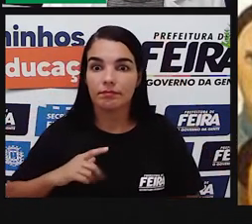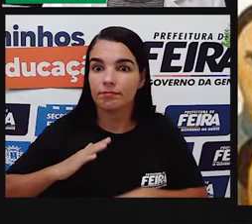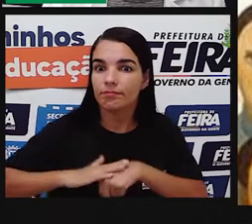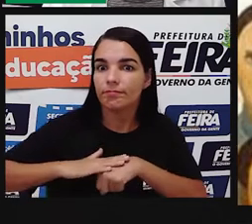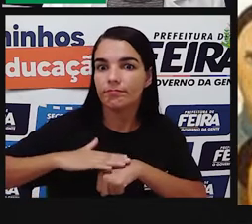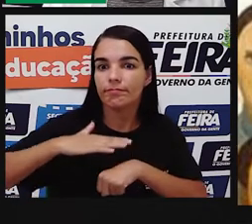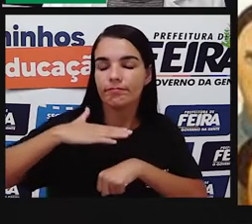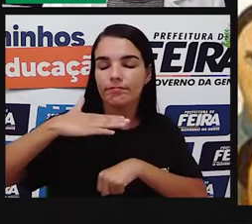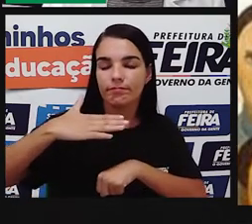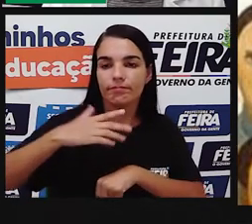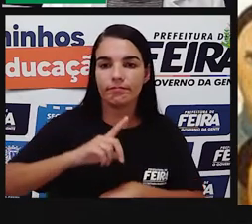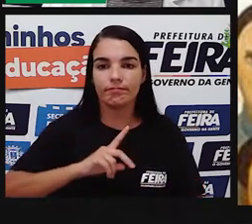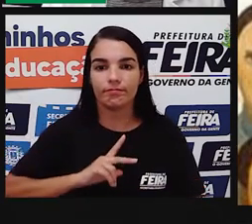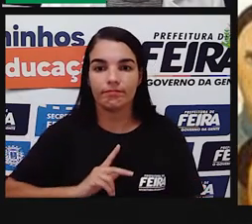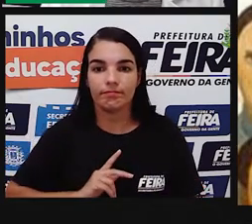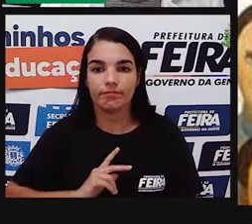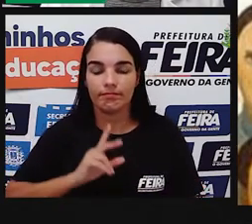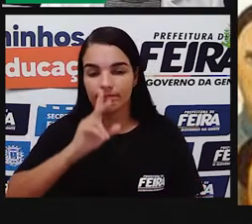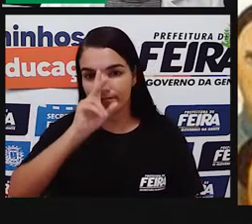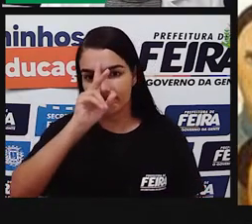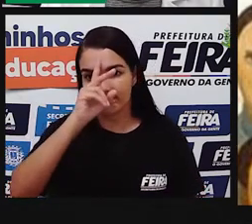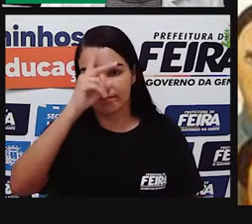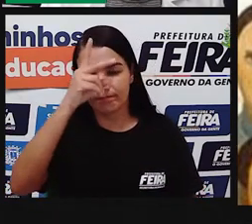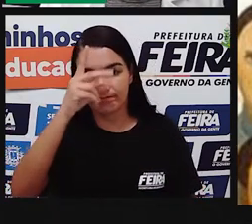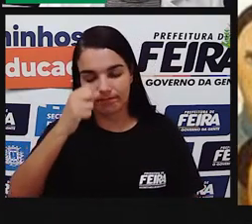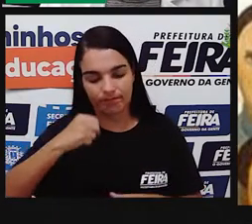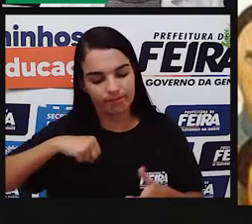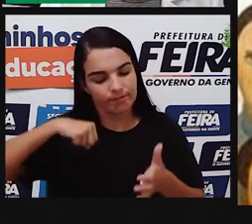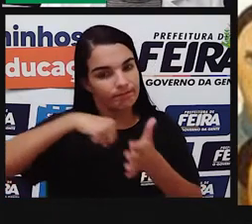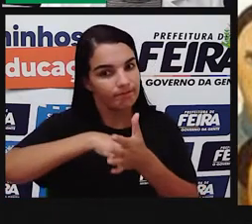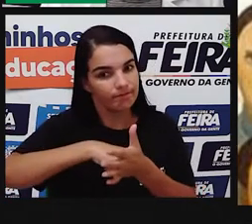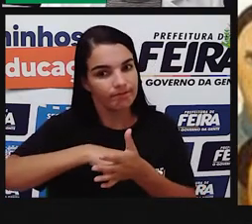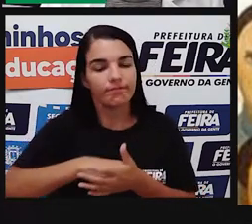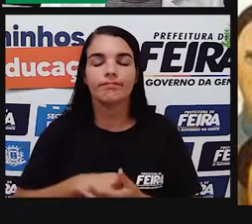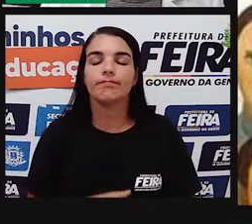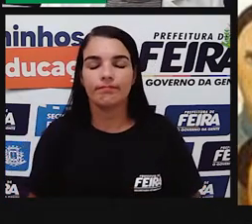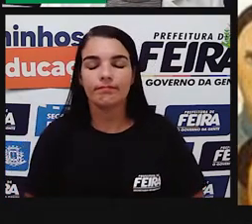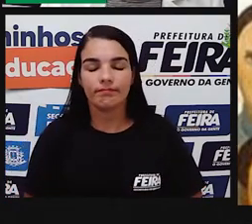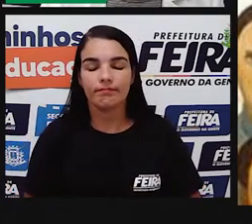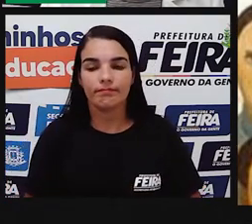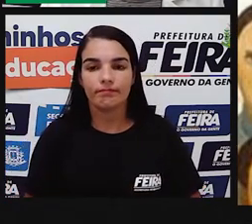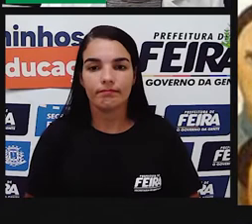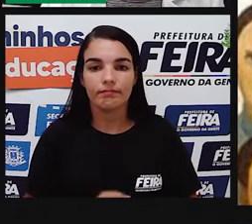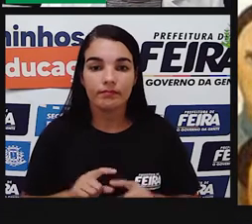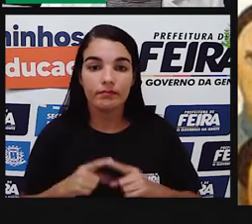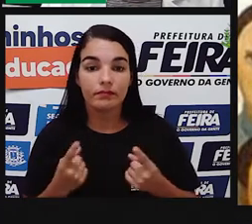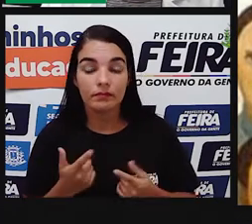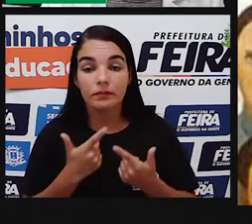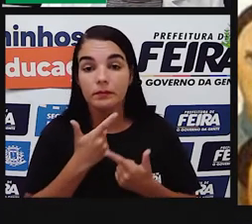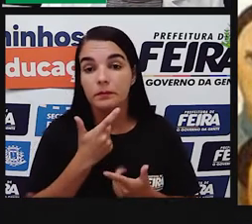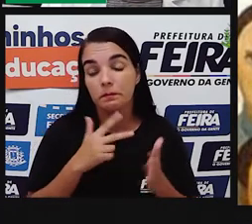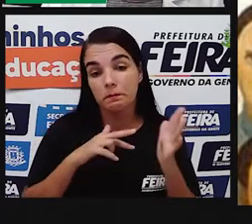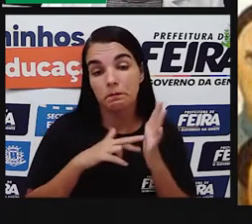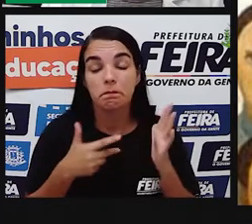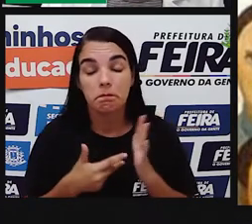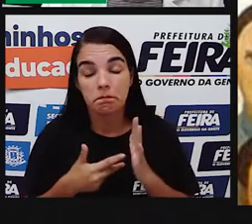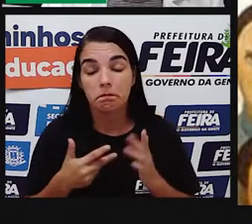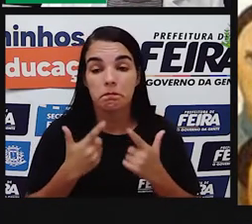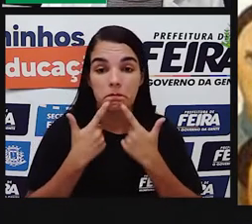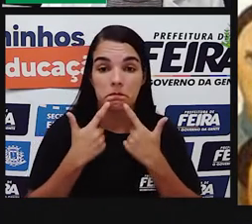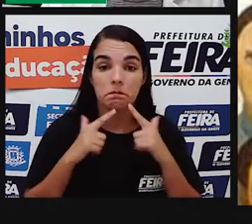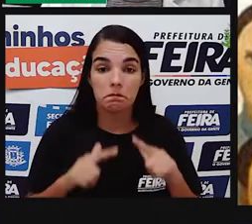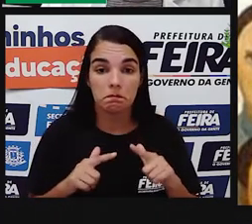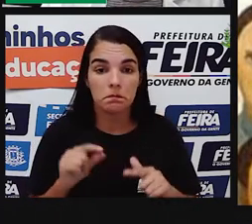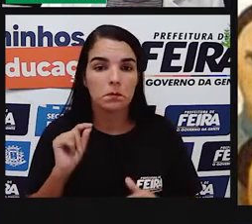pouquinho mais de força, não é? Então, variação linguística, para a gente, para início de